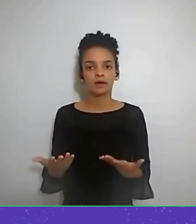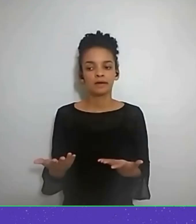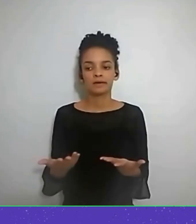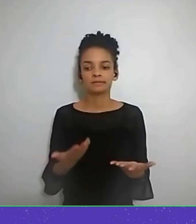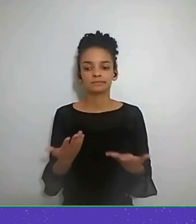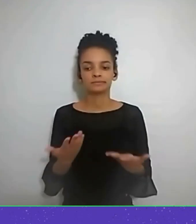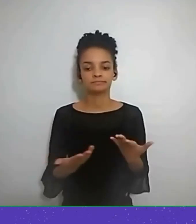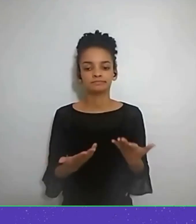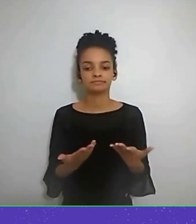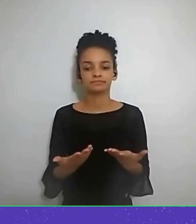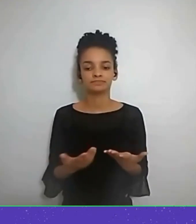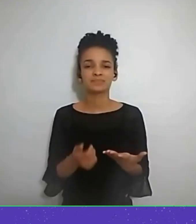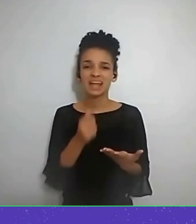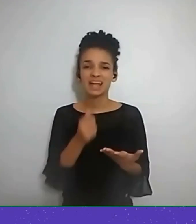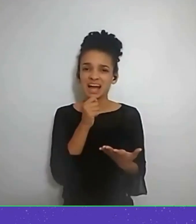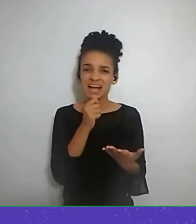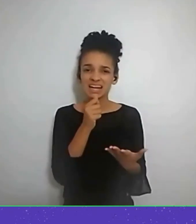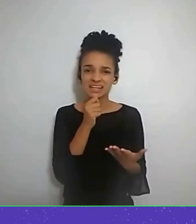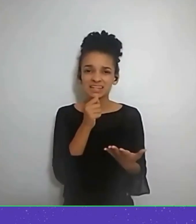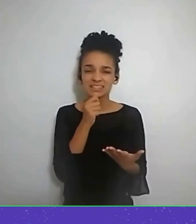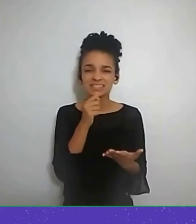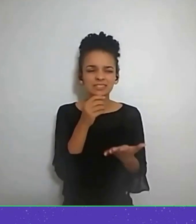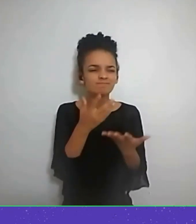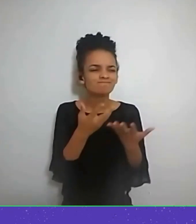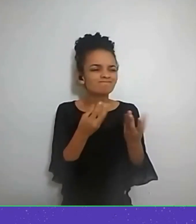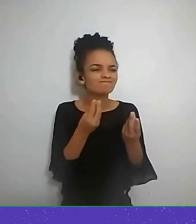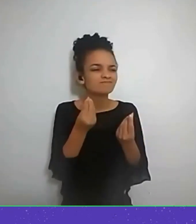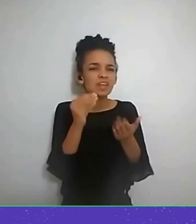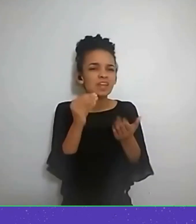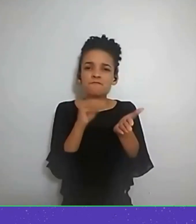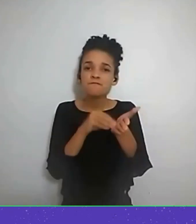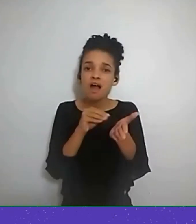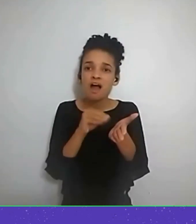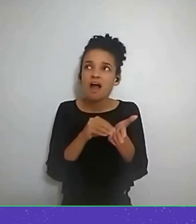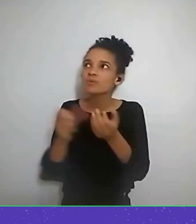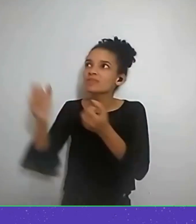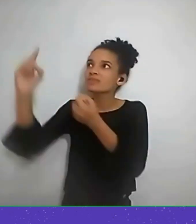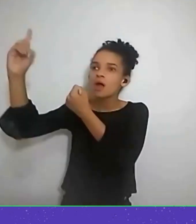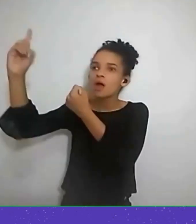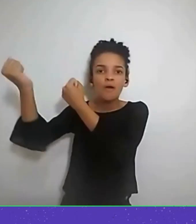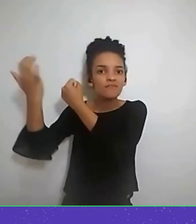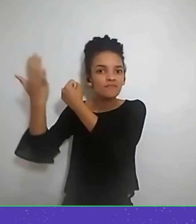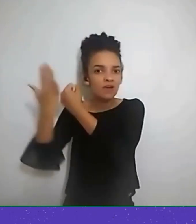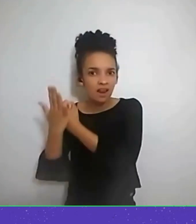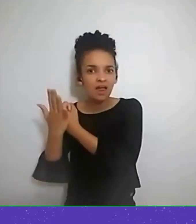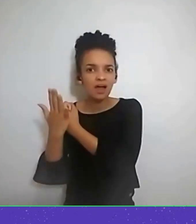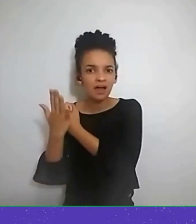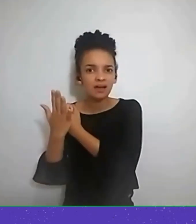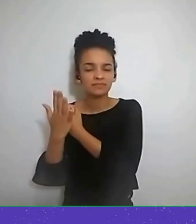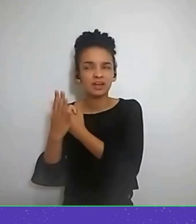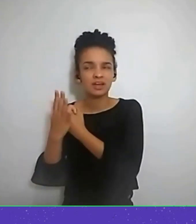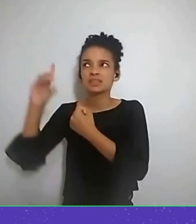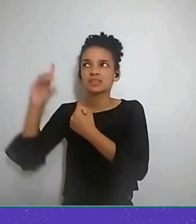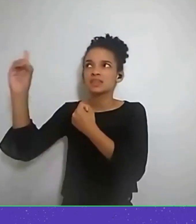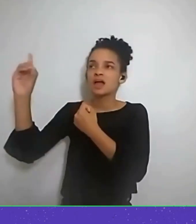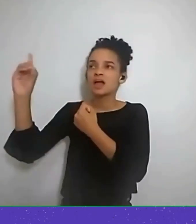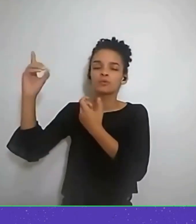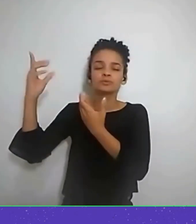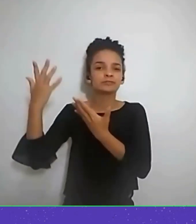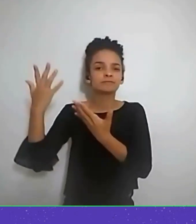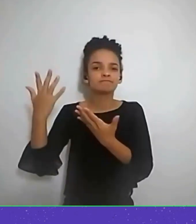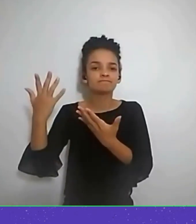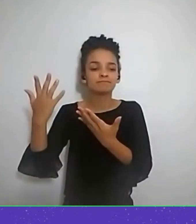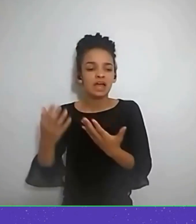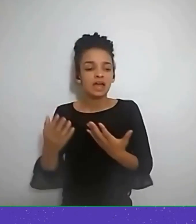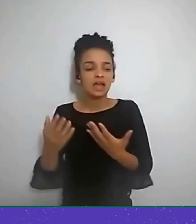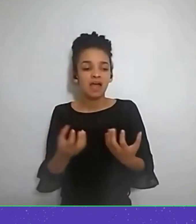ainda faltava muito da revelação de Deus. Os ensinamentos não eram tão adequados. Então